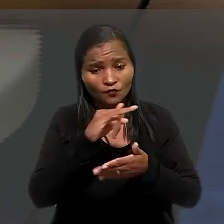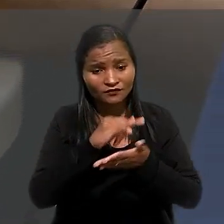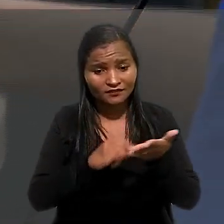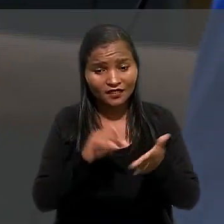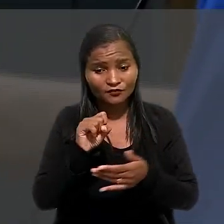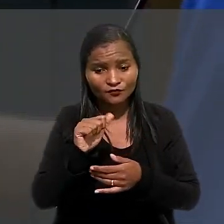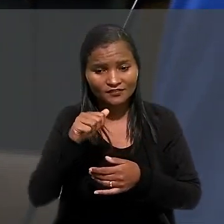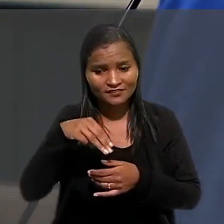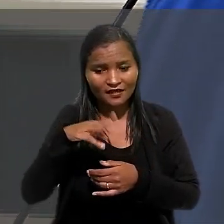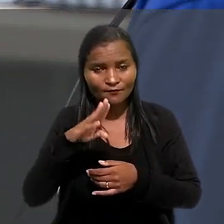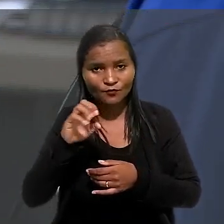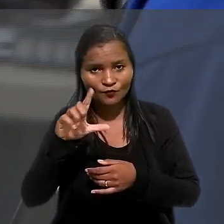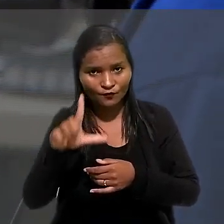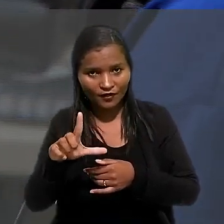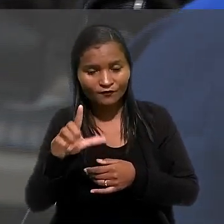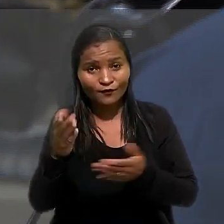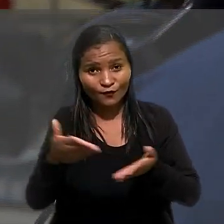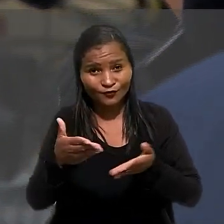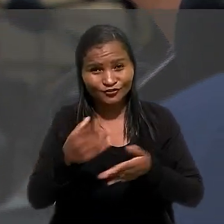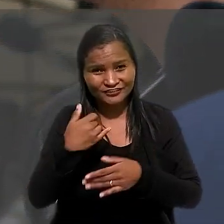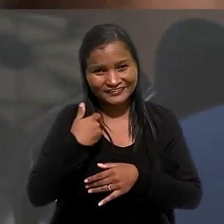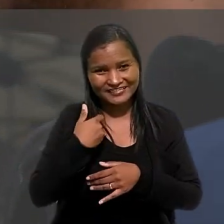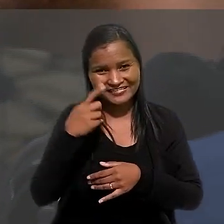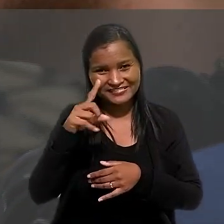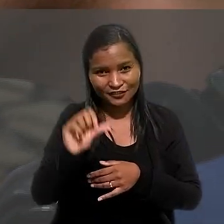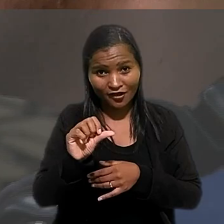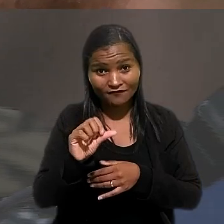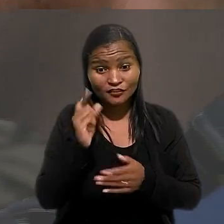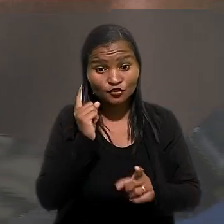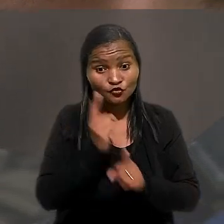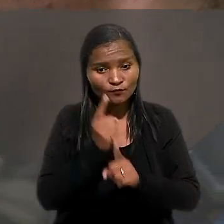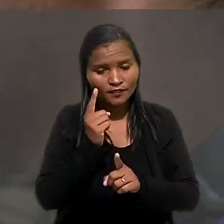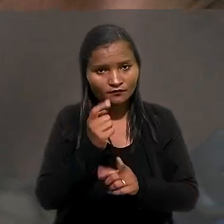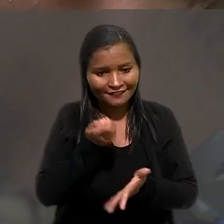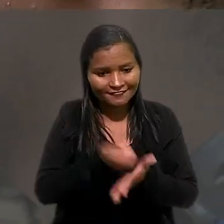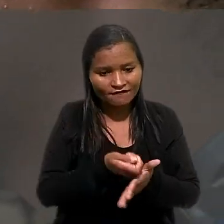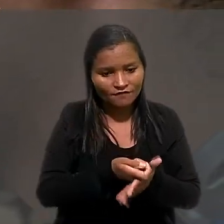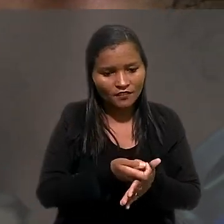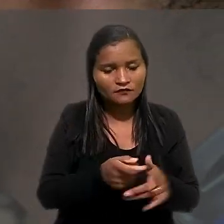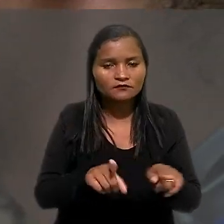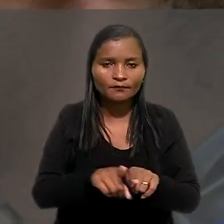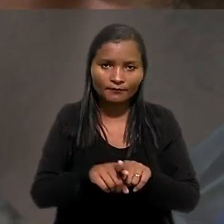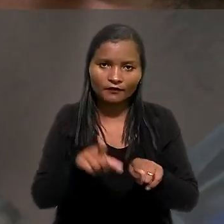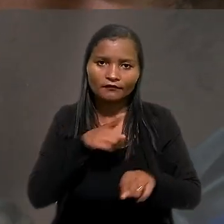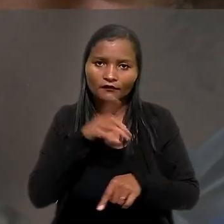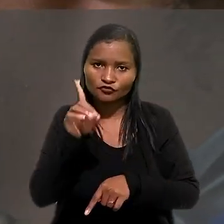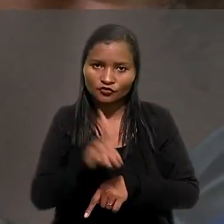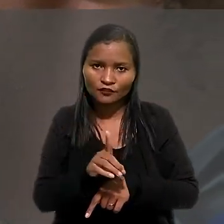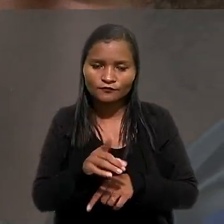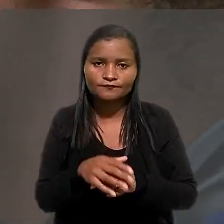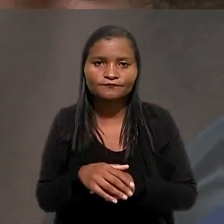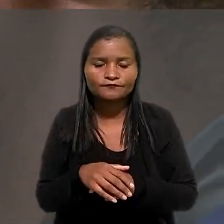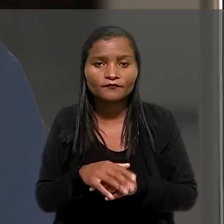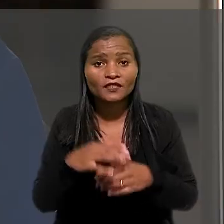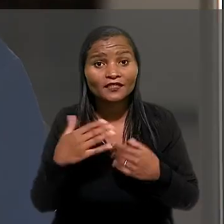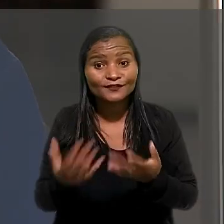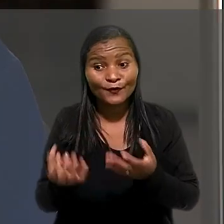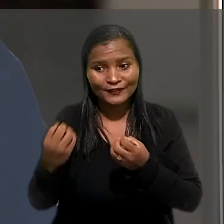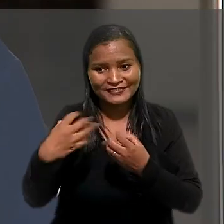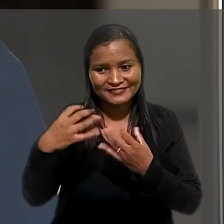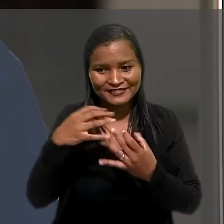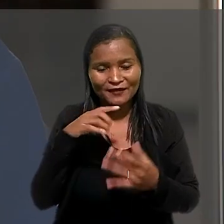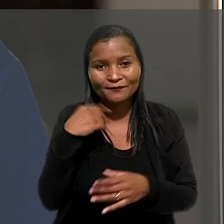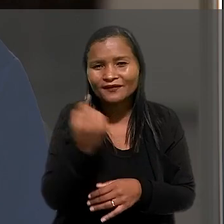foi contratado, Samuel, hoje com 19 anos, descobriu que, além dos deveres, também é possuidor de direitos. E